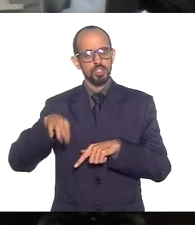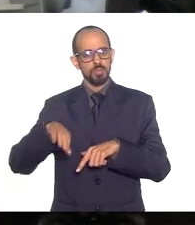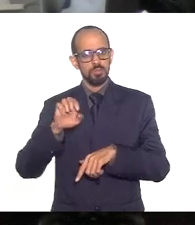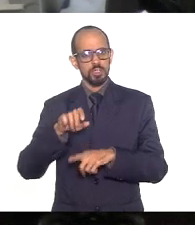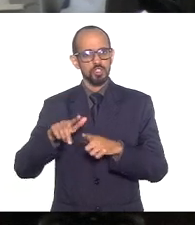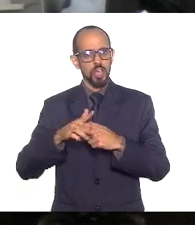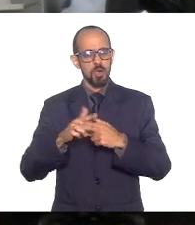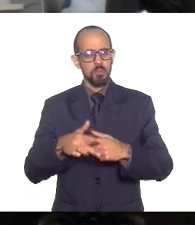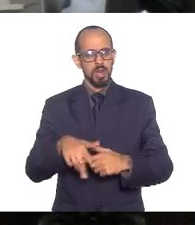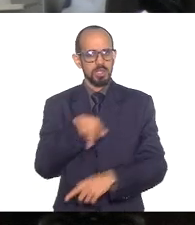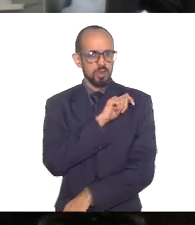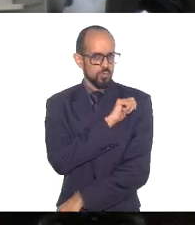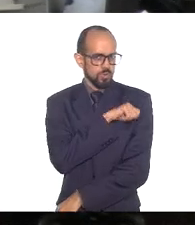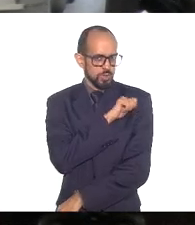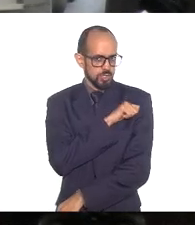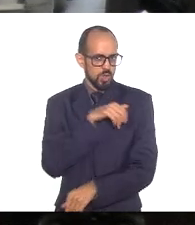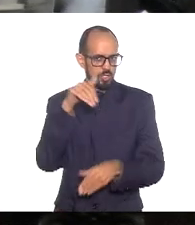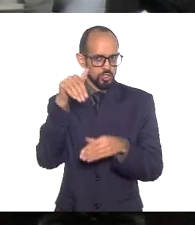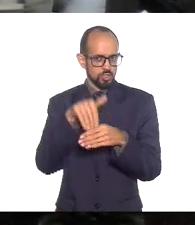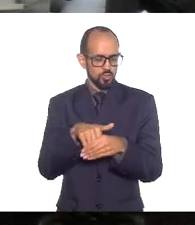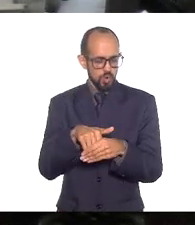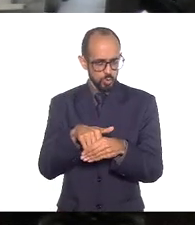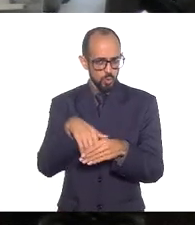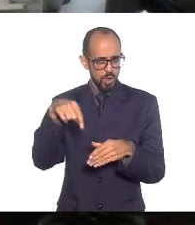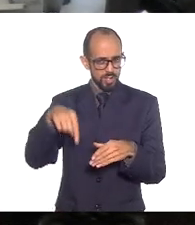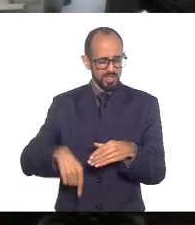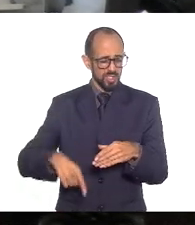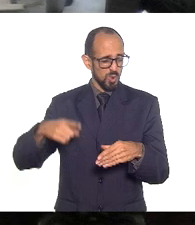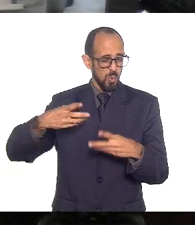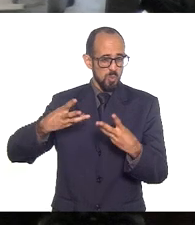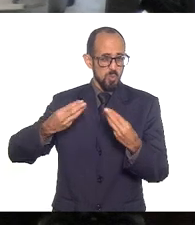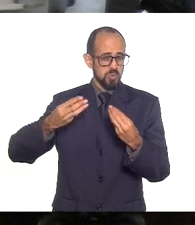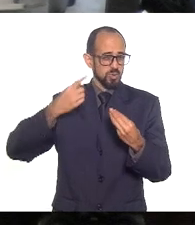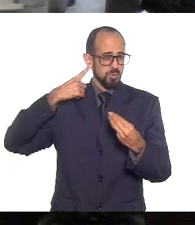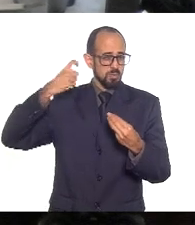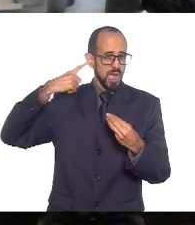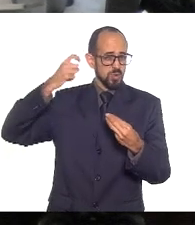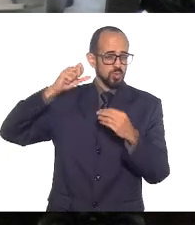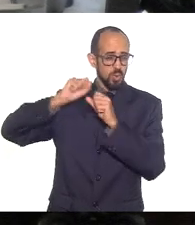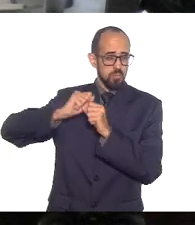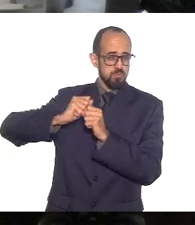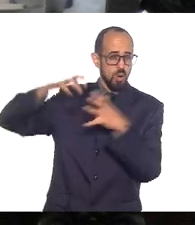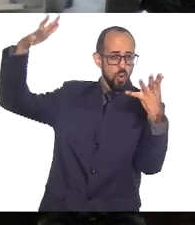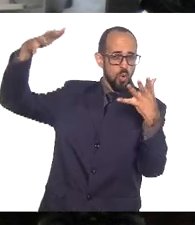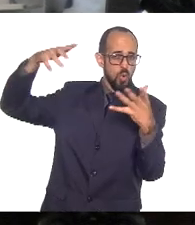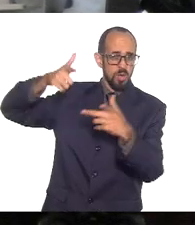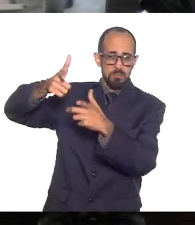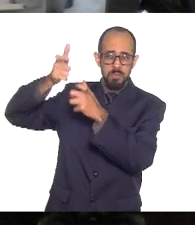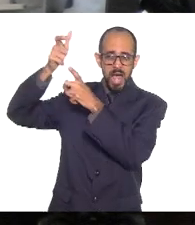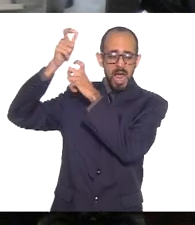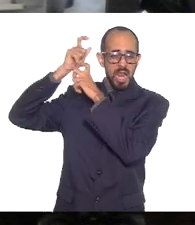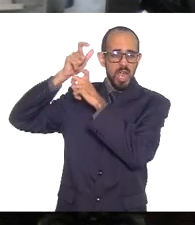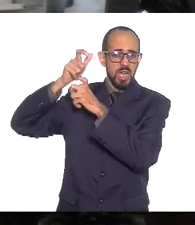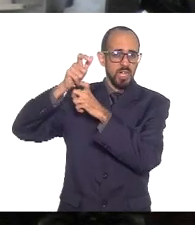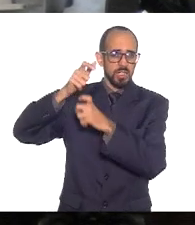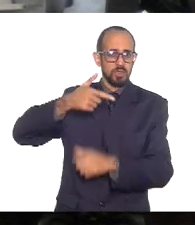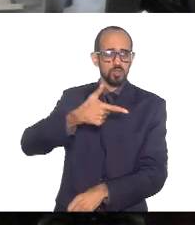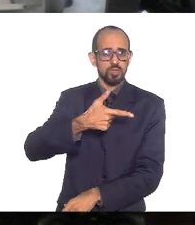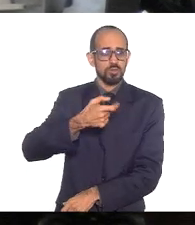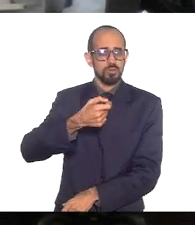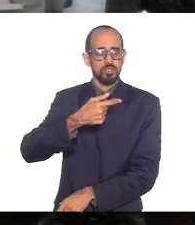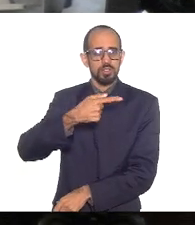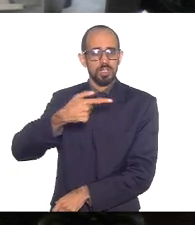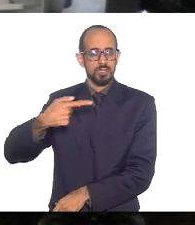baixa de muito barulho em 13 de bomba bala de efeito moral em